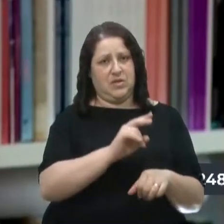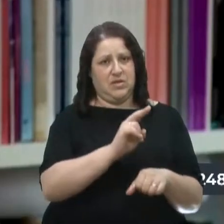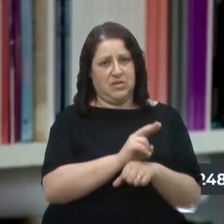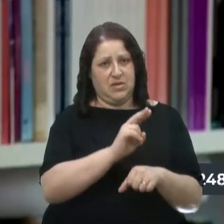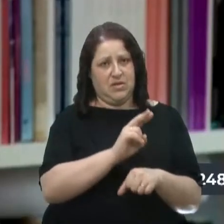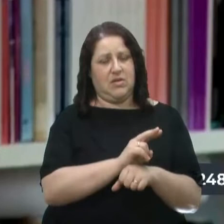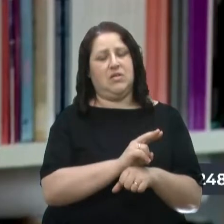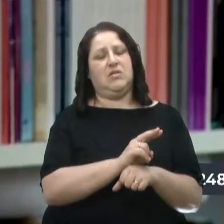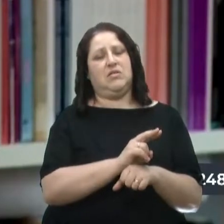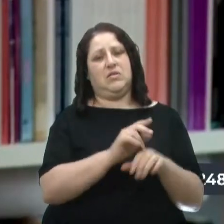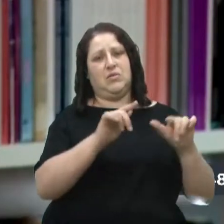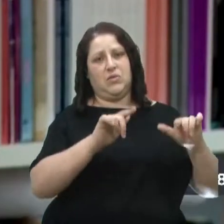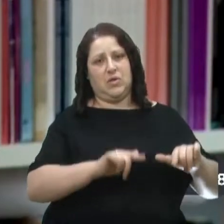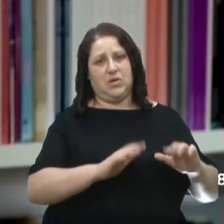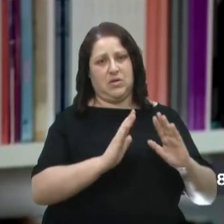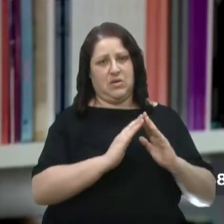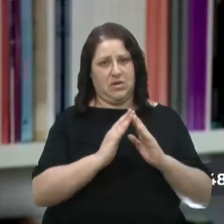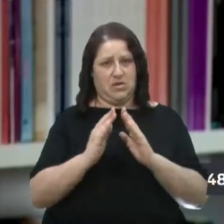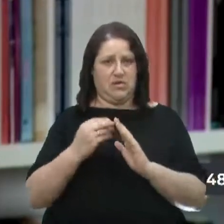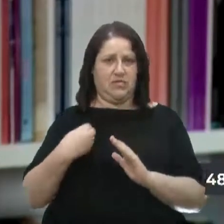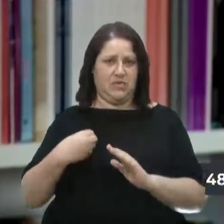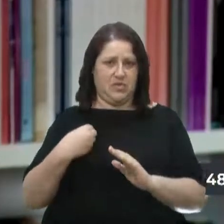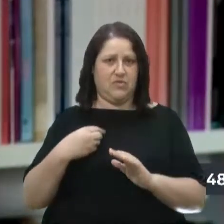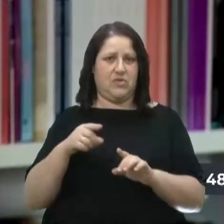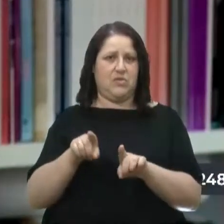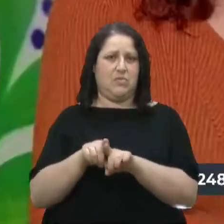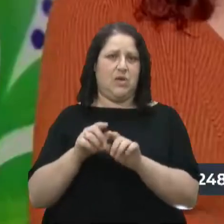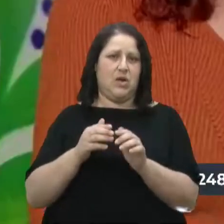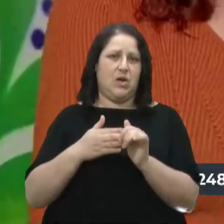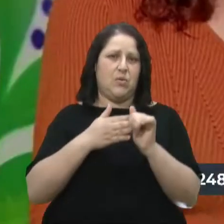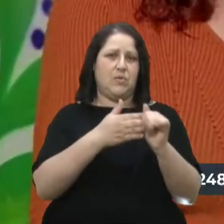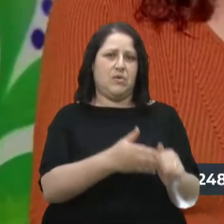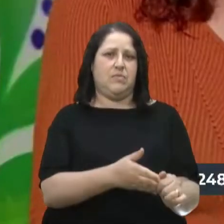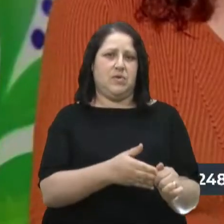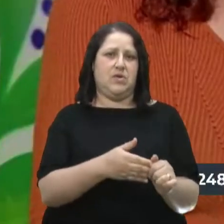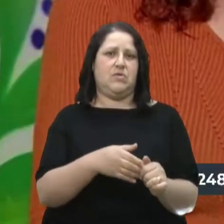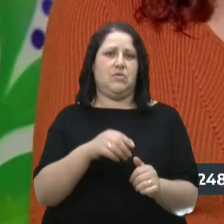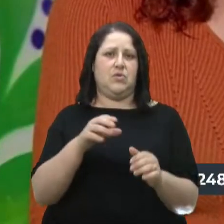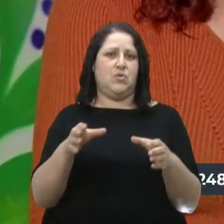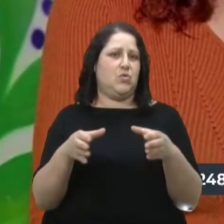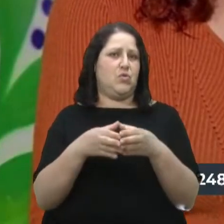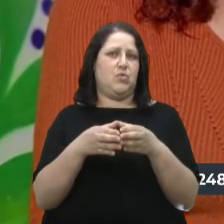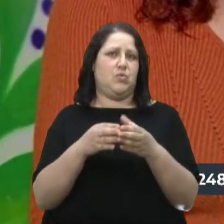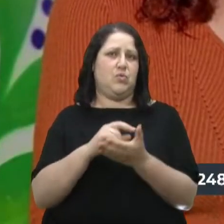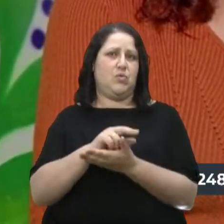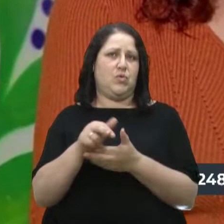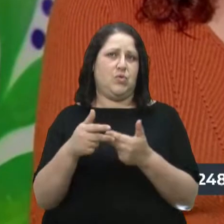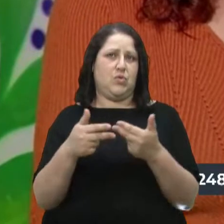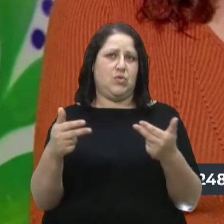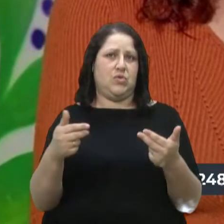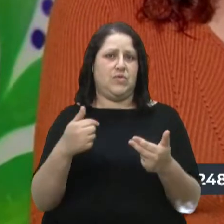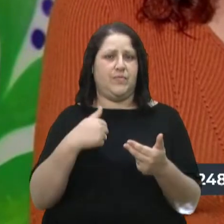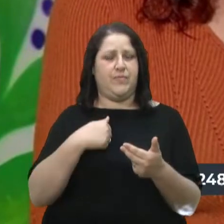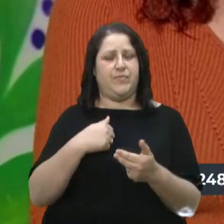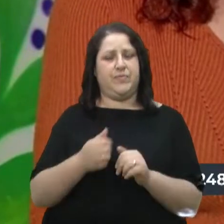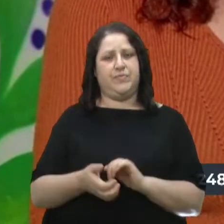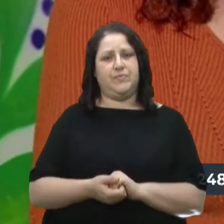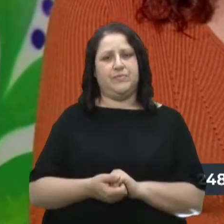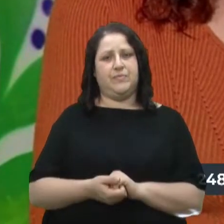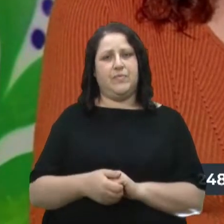um acompanhamento, né? E é um conjunto de coisas. A minha fé na justiça